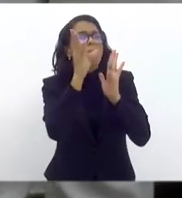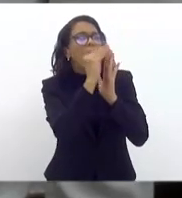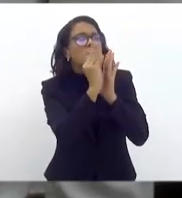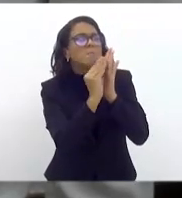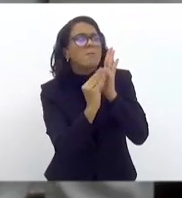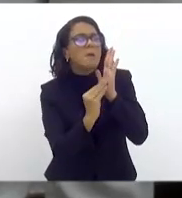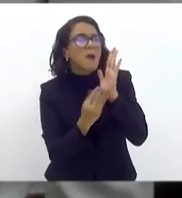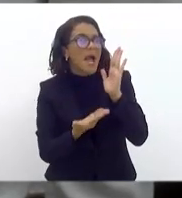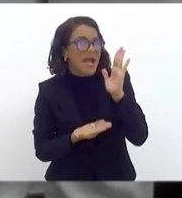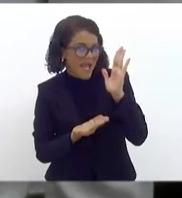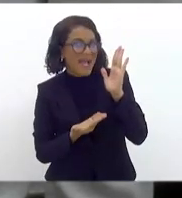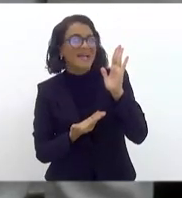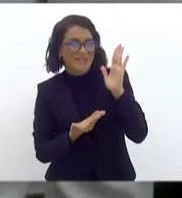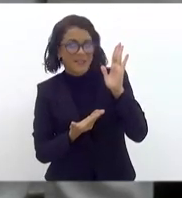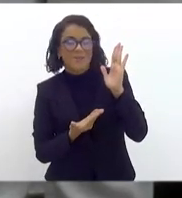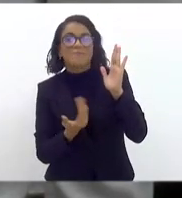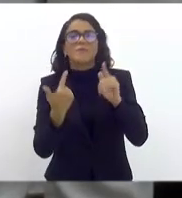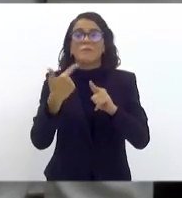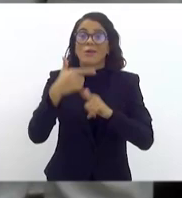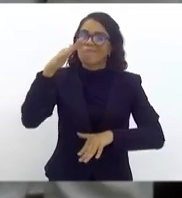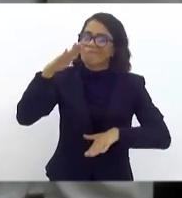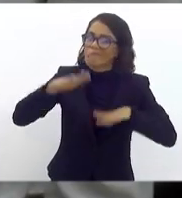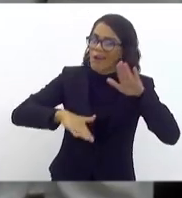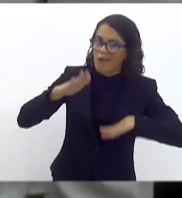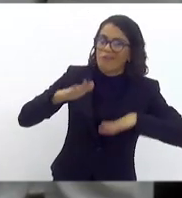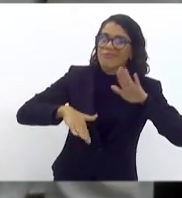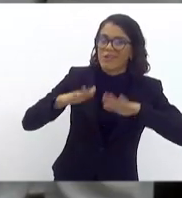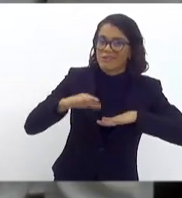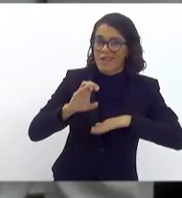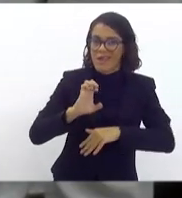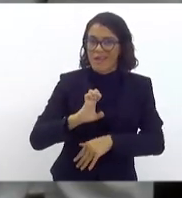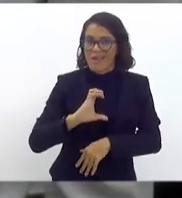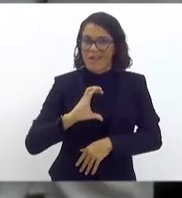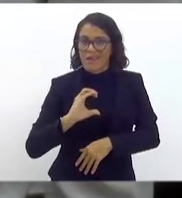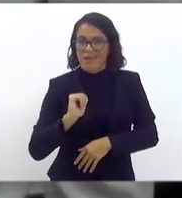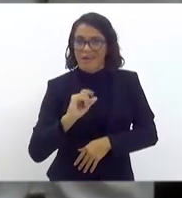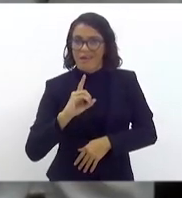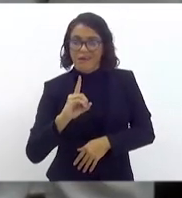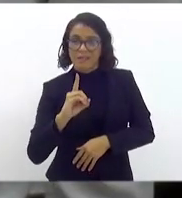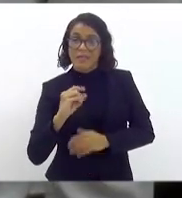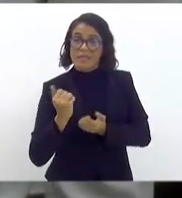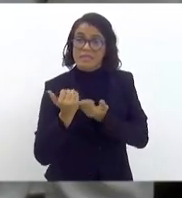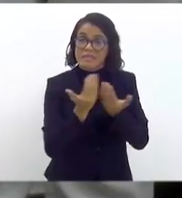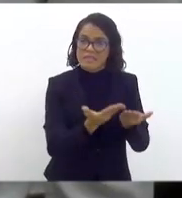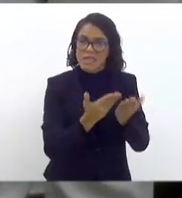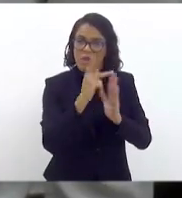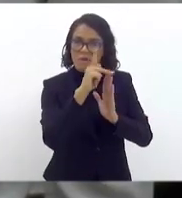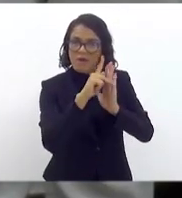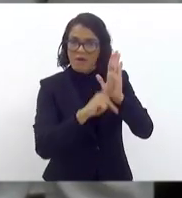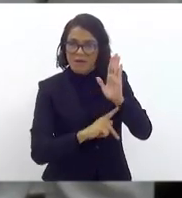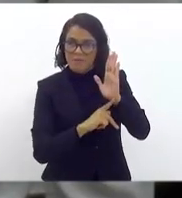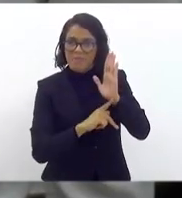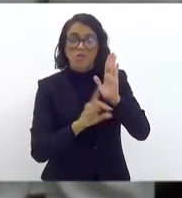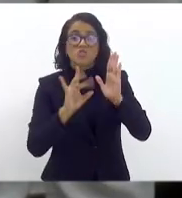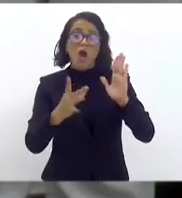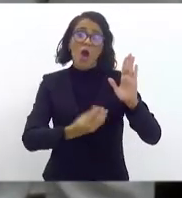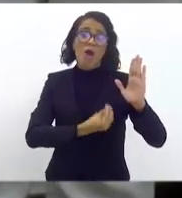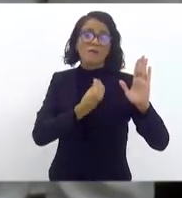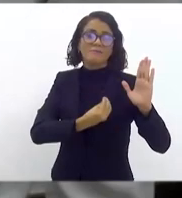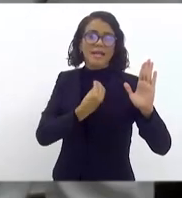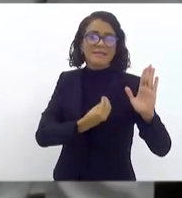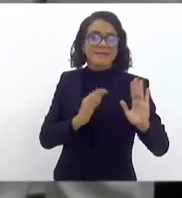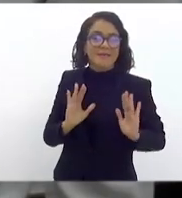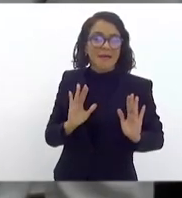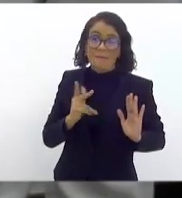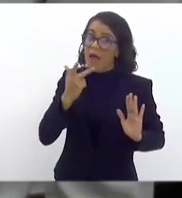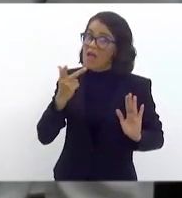dado. Porque, talvez, o ECAD deu uma procuração que só para ele estar aqui,